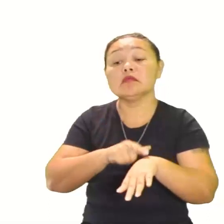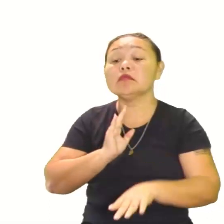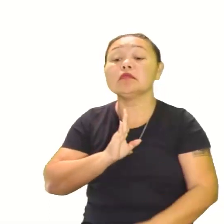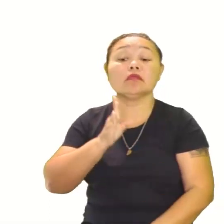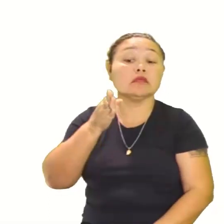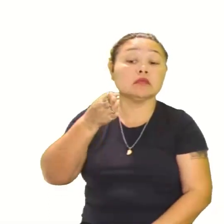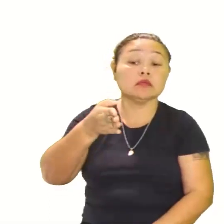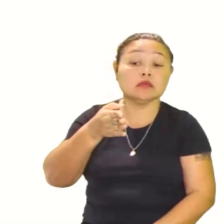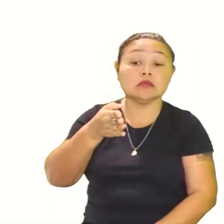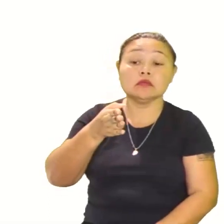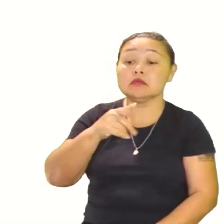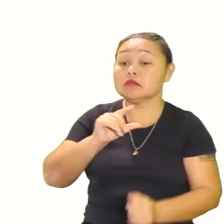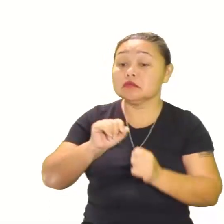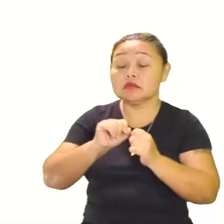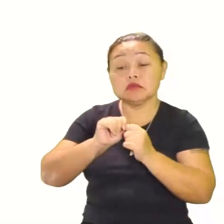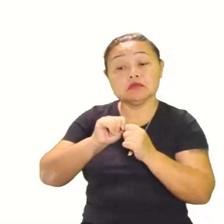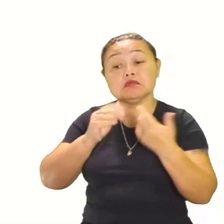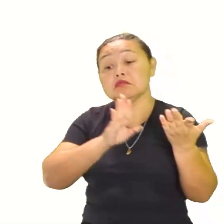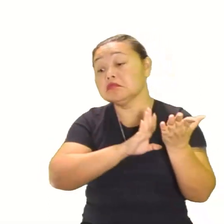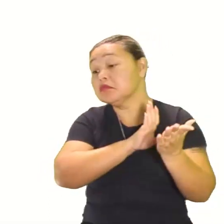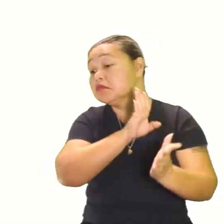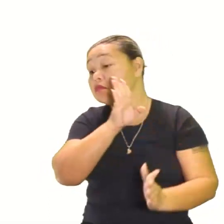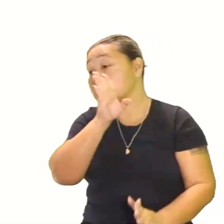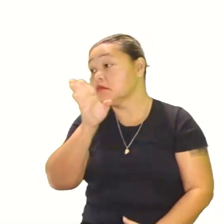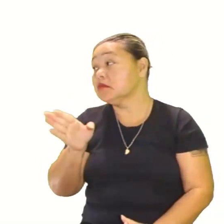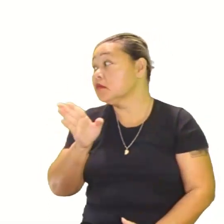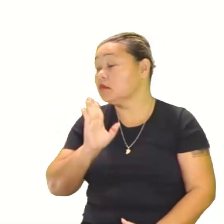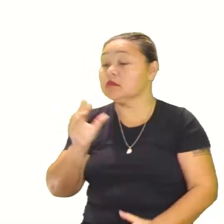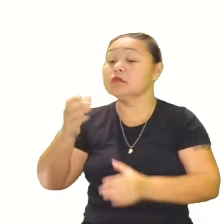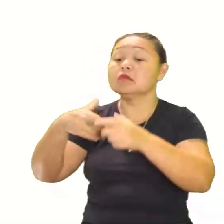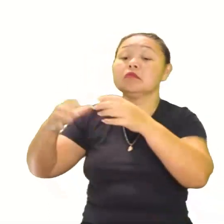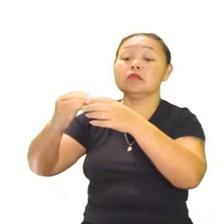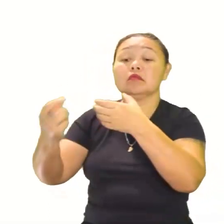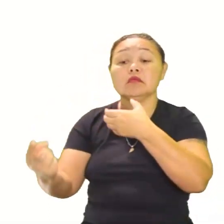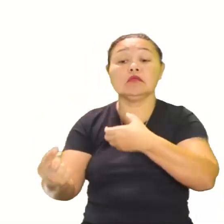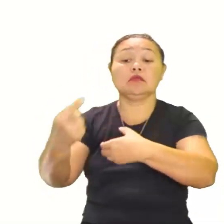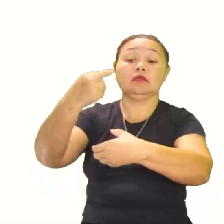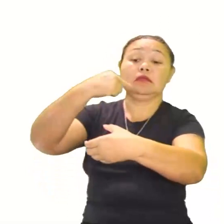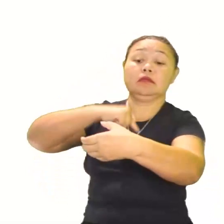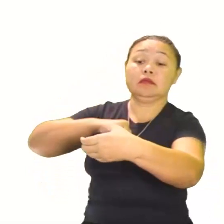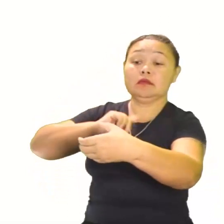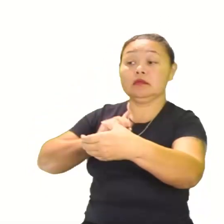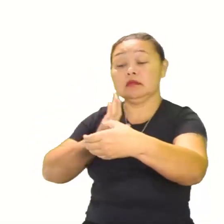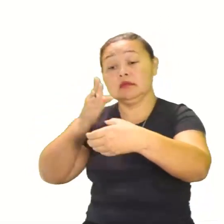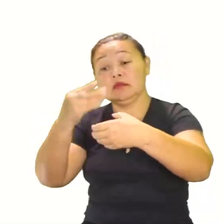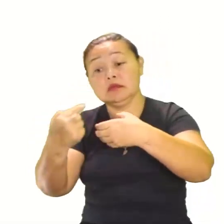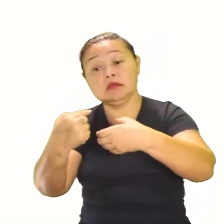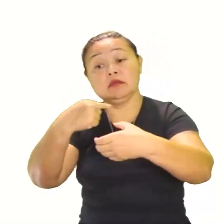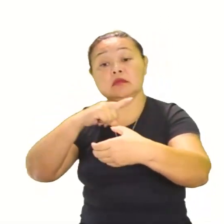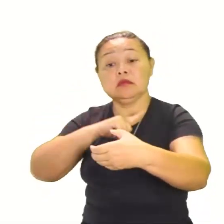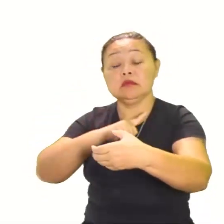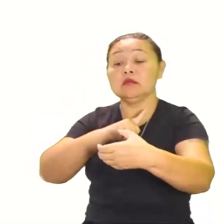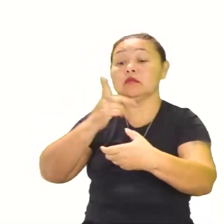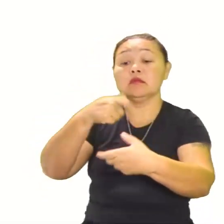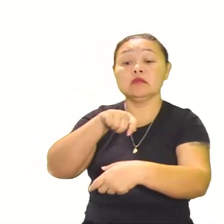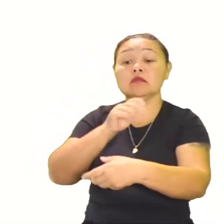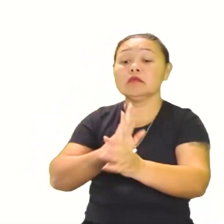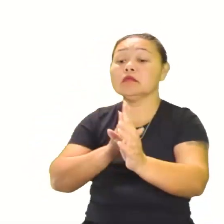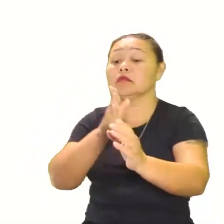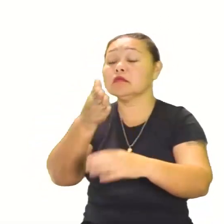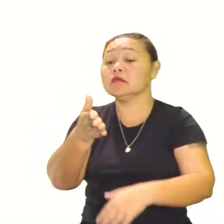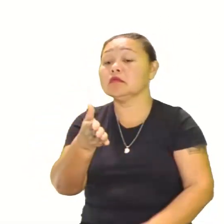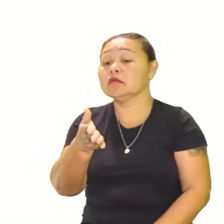na direção horizontal, indo para o centro, voltando do centro. Aí, no nosso caso, nós não vamos usar o